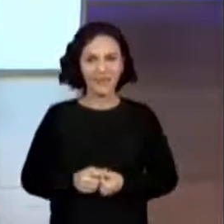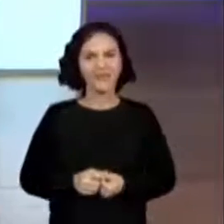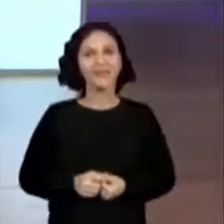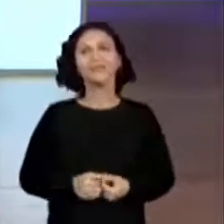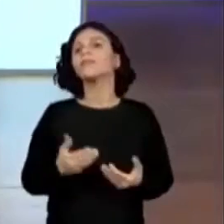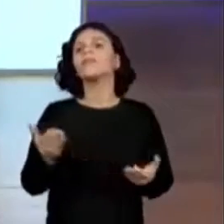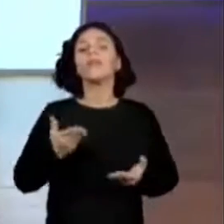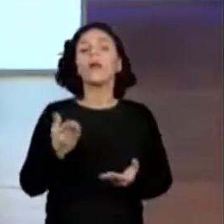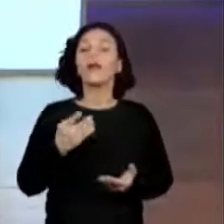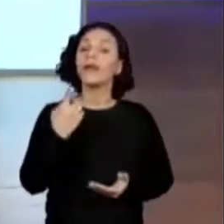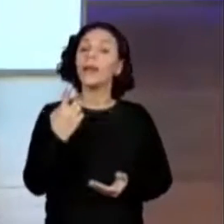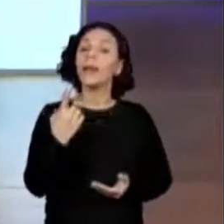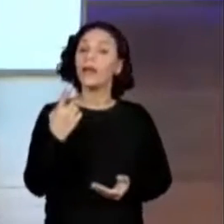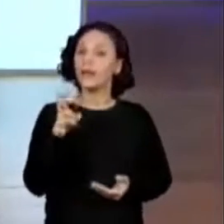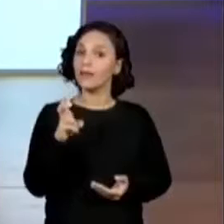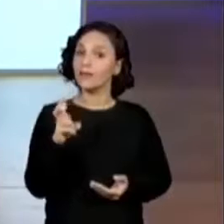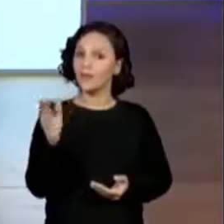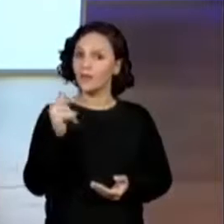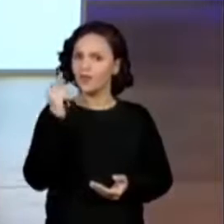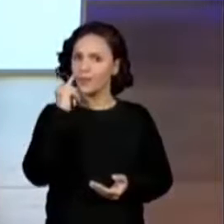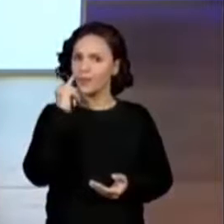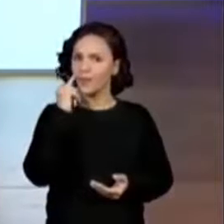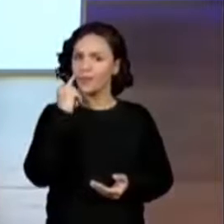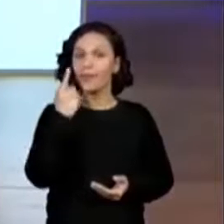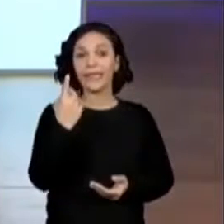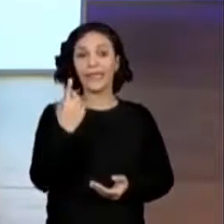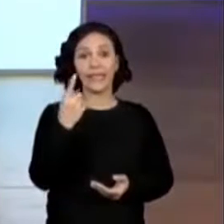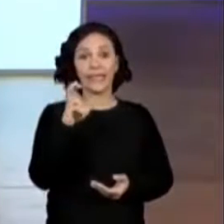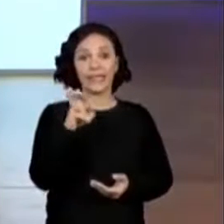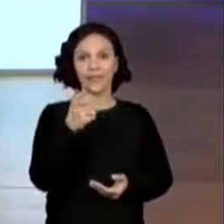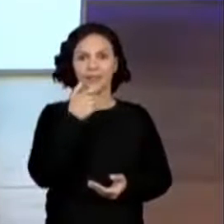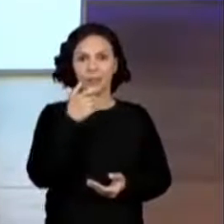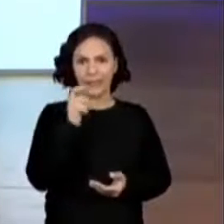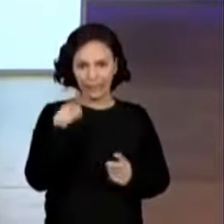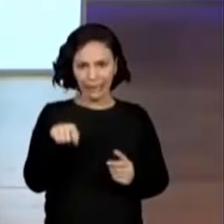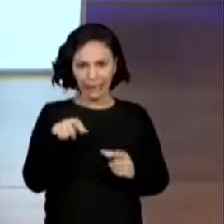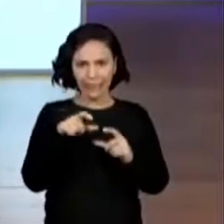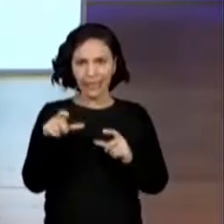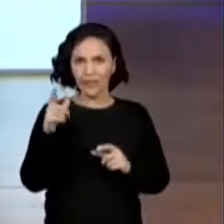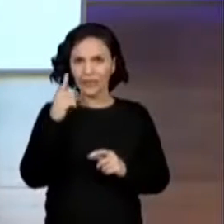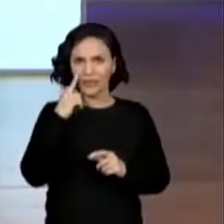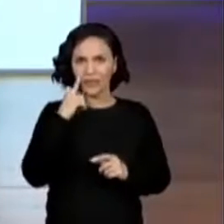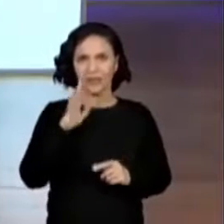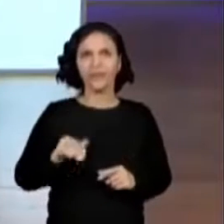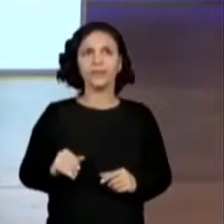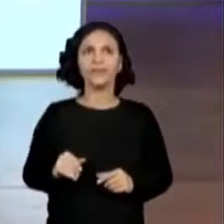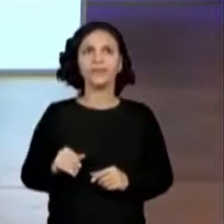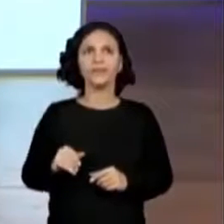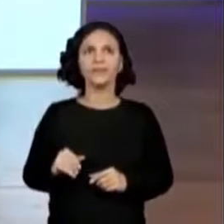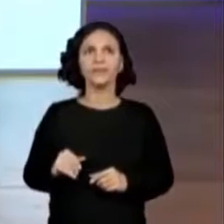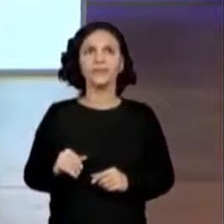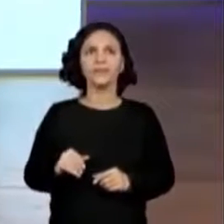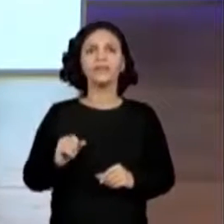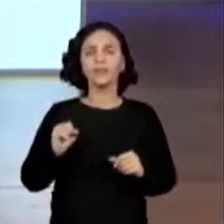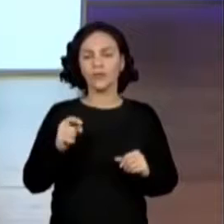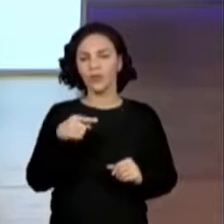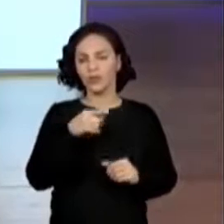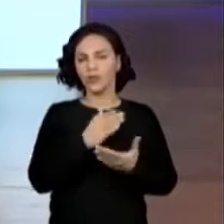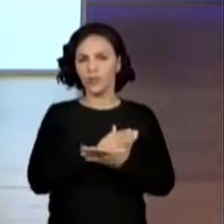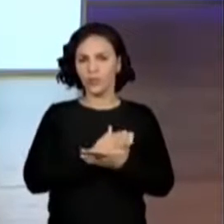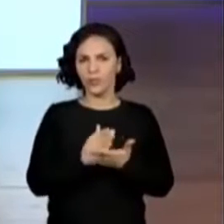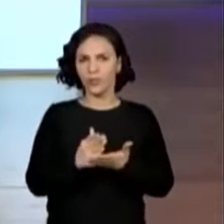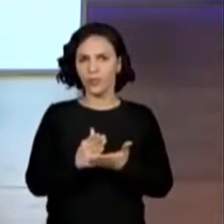Vamos agora para o 15? Vamos. 15 biscoitos. Será que cabe ali embaixo? Ou começa aqui, não? É, dá para a gente colocar aí